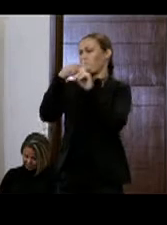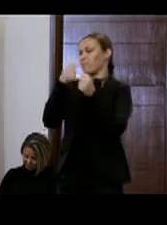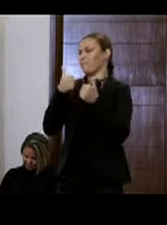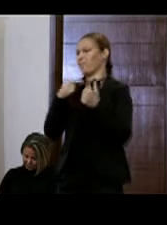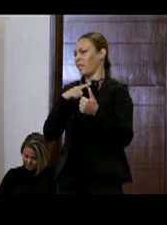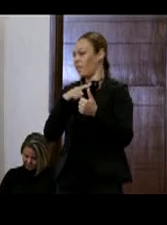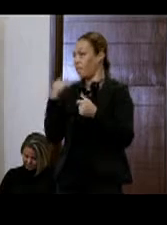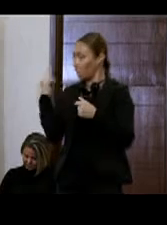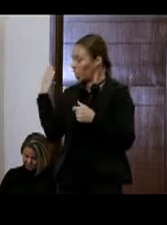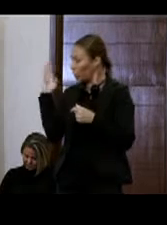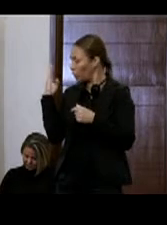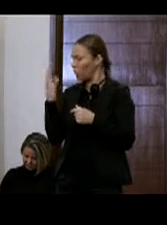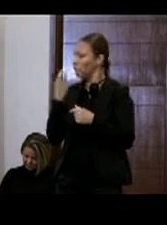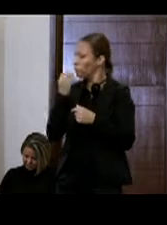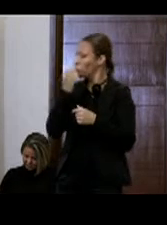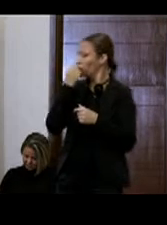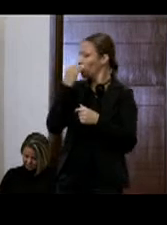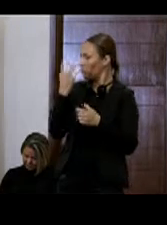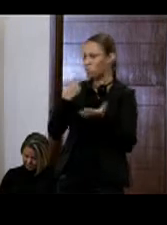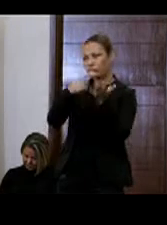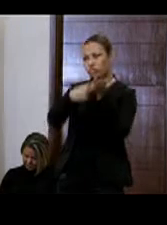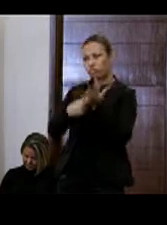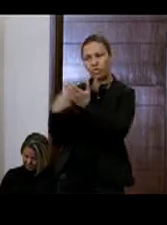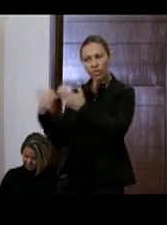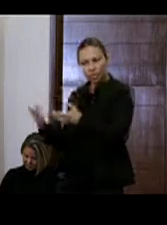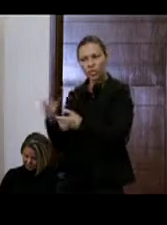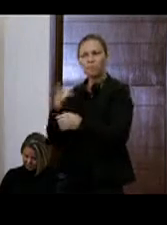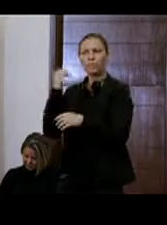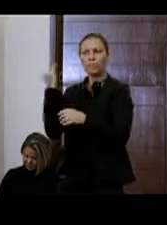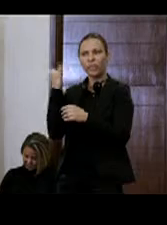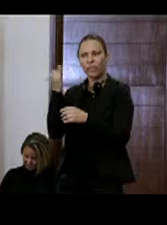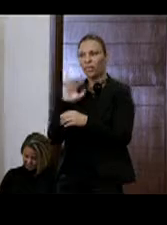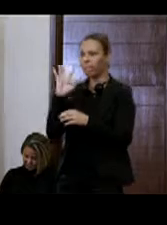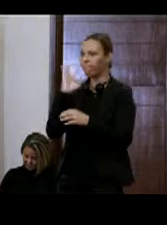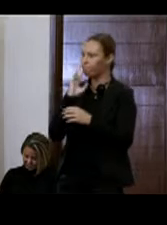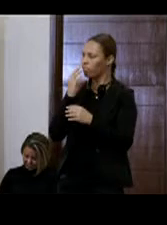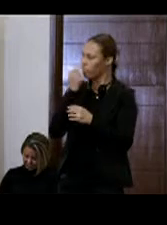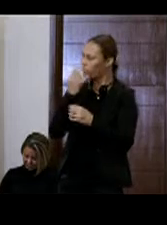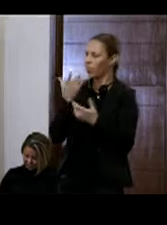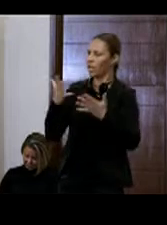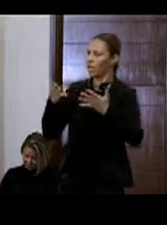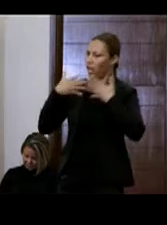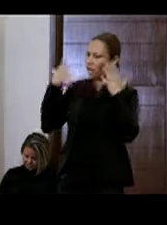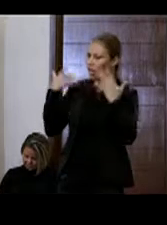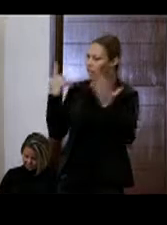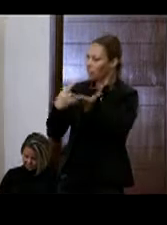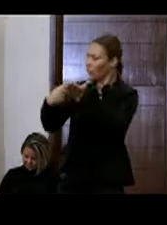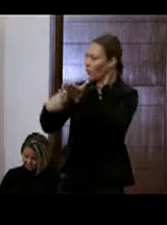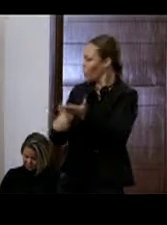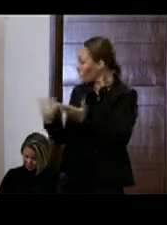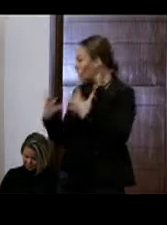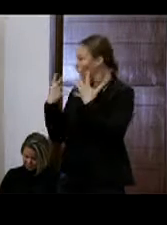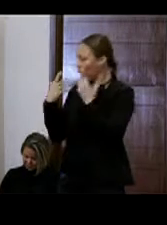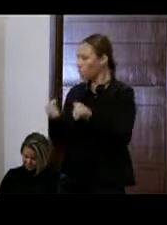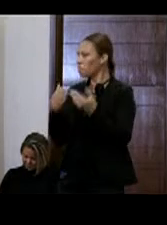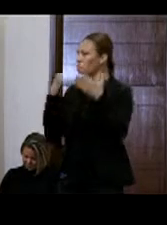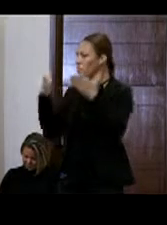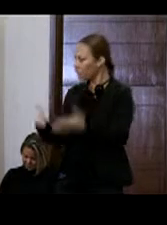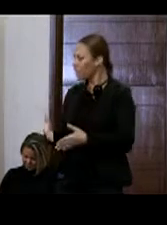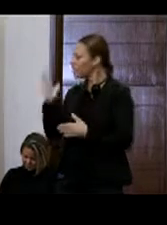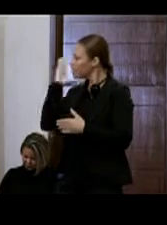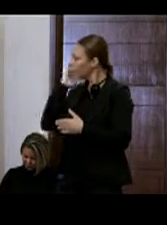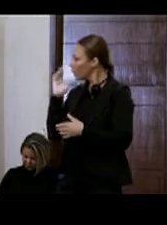da Bolívia, especialmente, nós achamos extremamente proveitosa, e daí a minha alegria, Rolando, de tê-lo aqui conosco, né, e saber